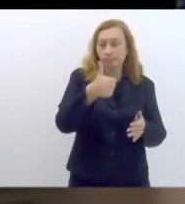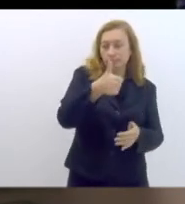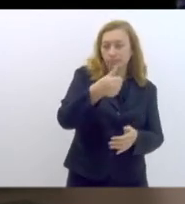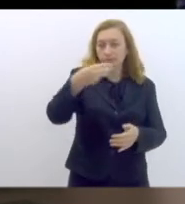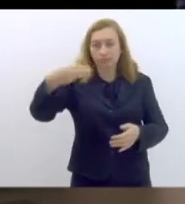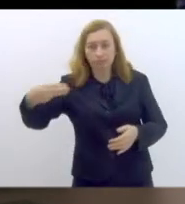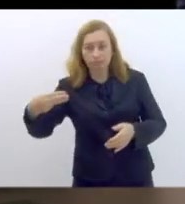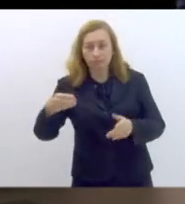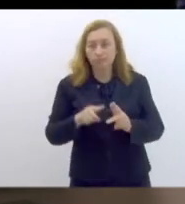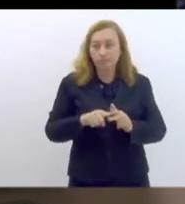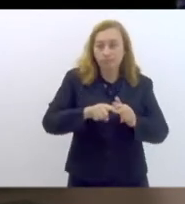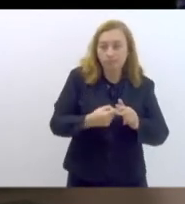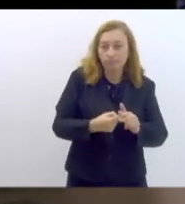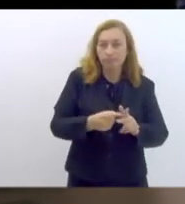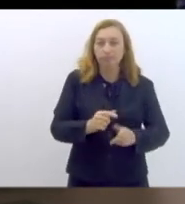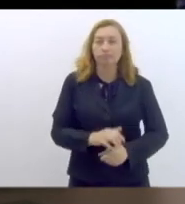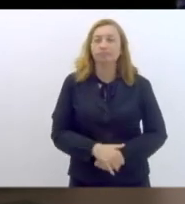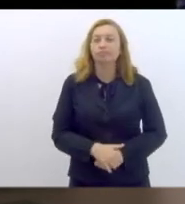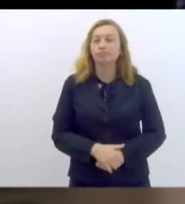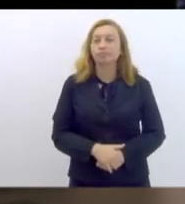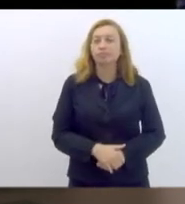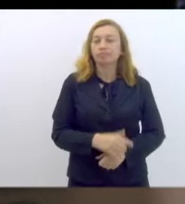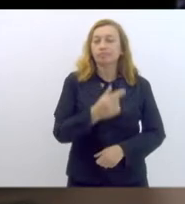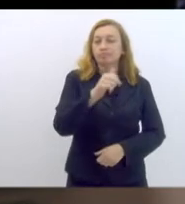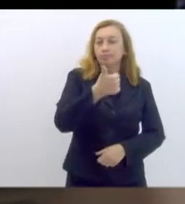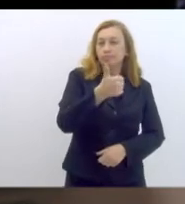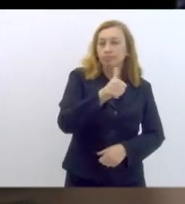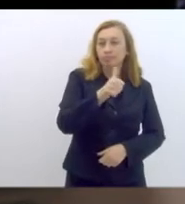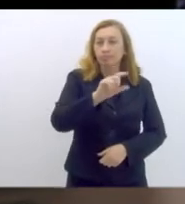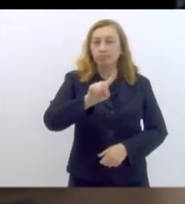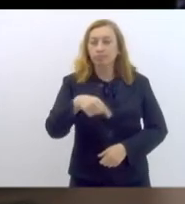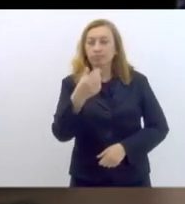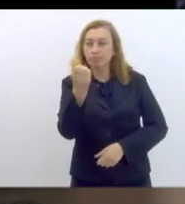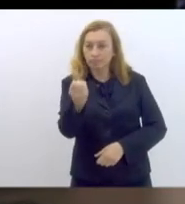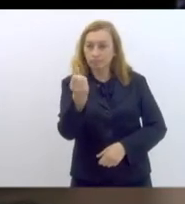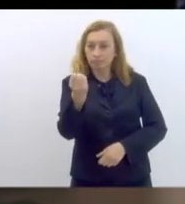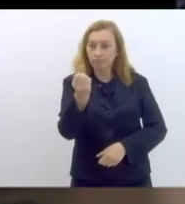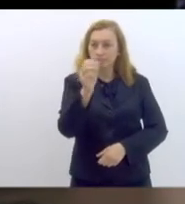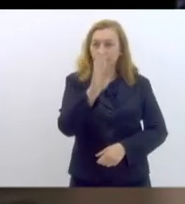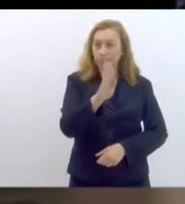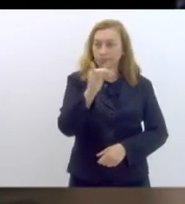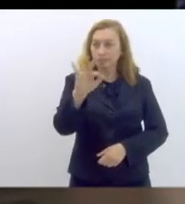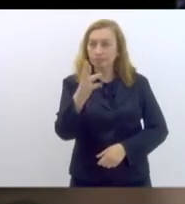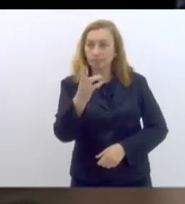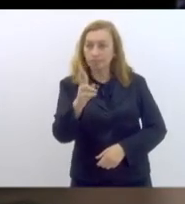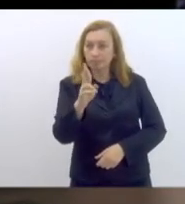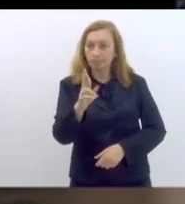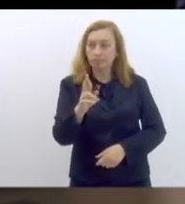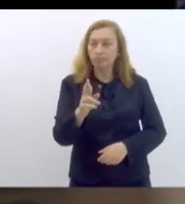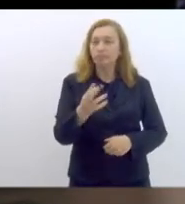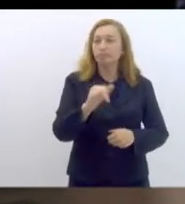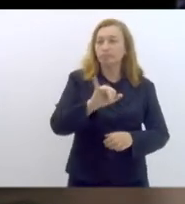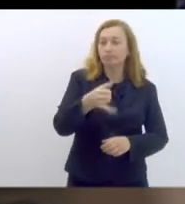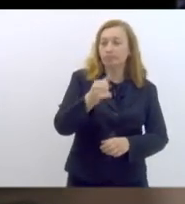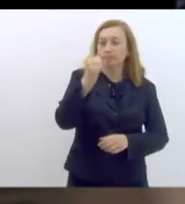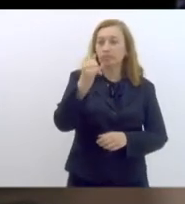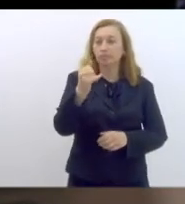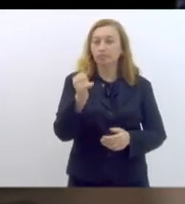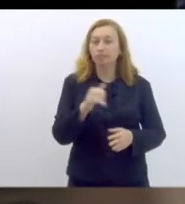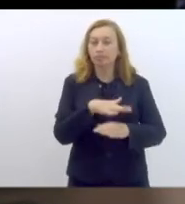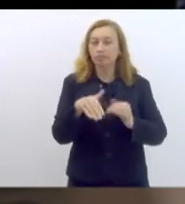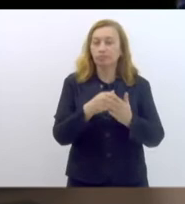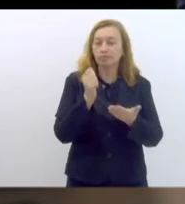De correção, a gente teve 11,6 bilhões de correção, e de juros, que foram todos pagos,